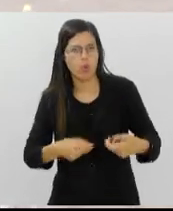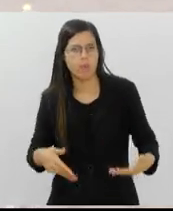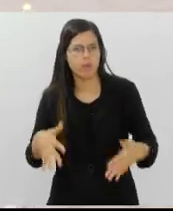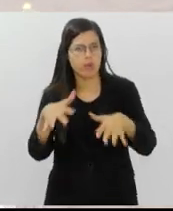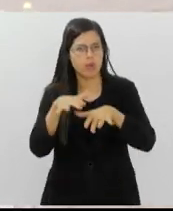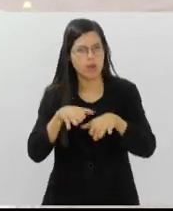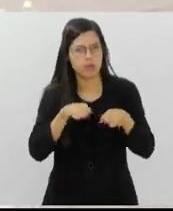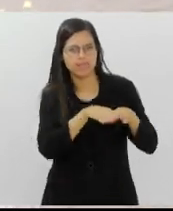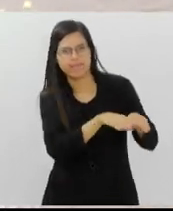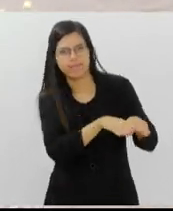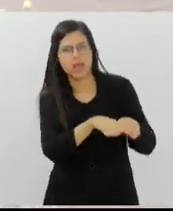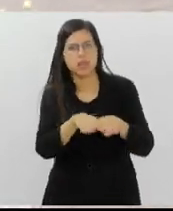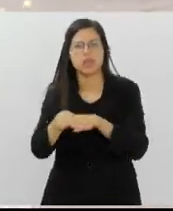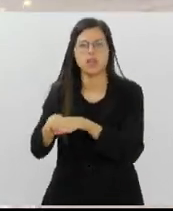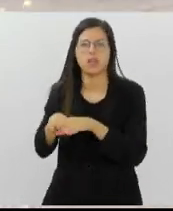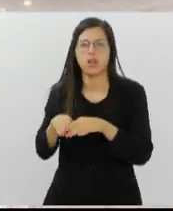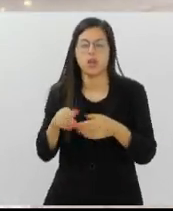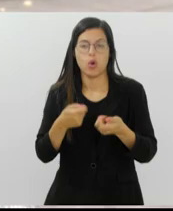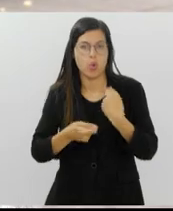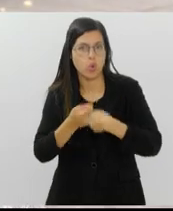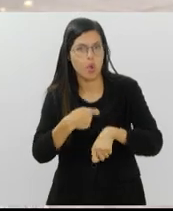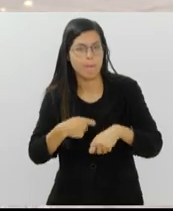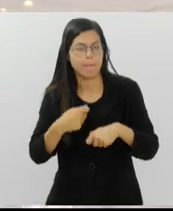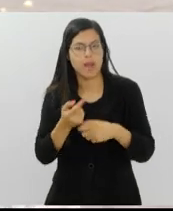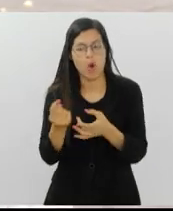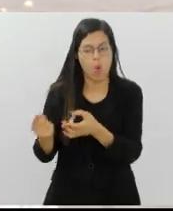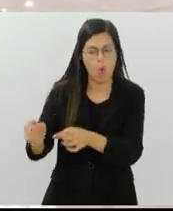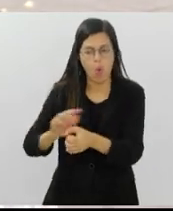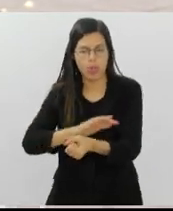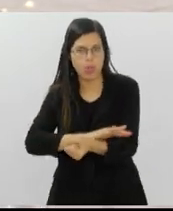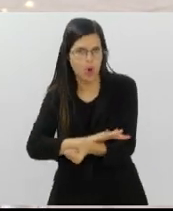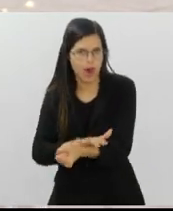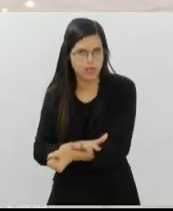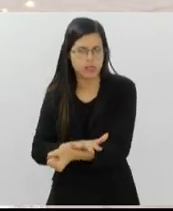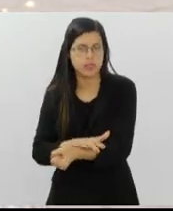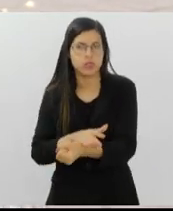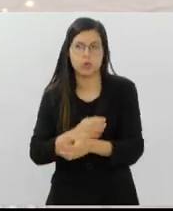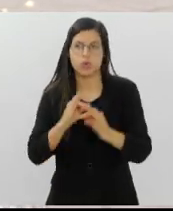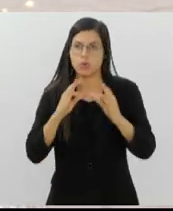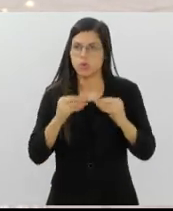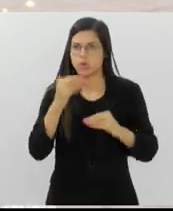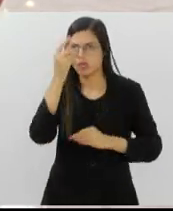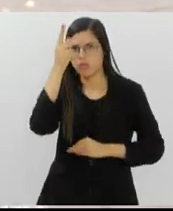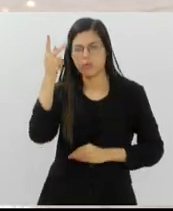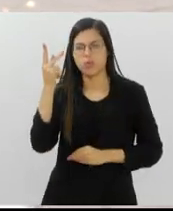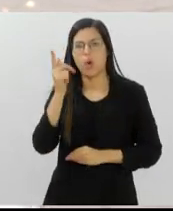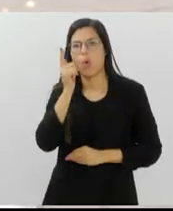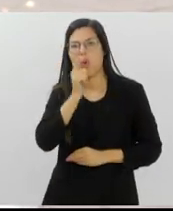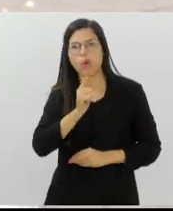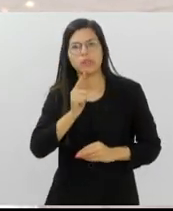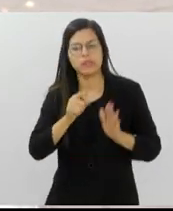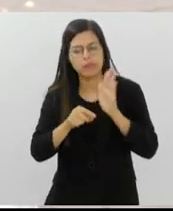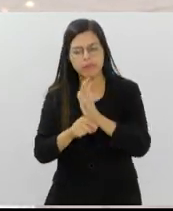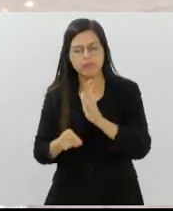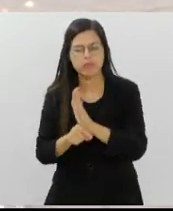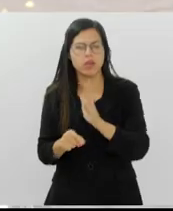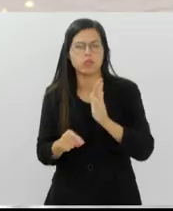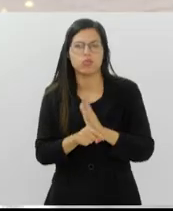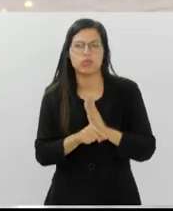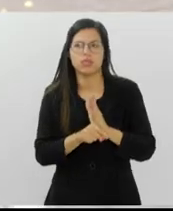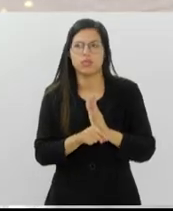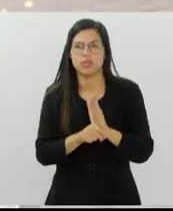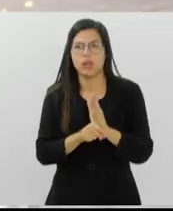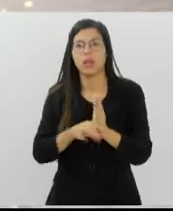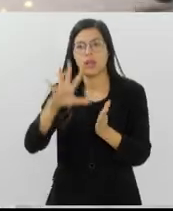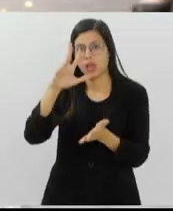equitativas, economias antirracistas, ou seja, que todas as pessoas possam se beneficiar das decisões econômicas, é um